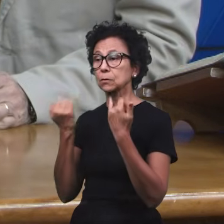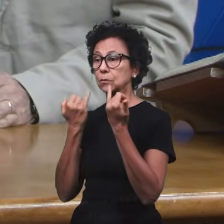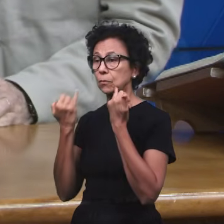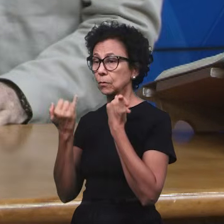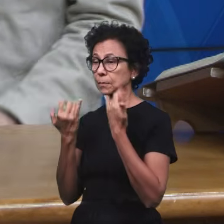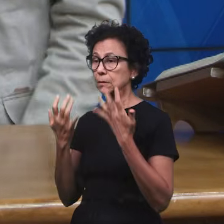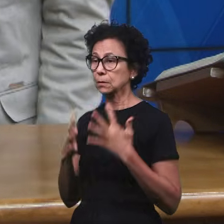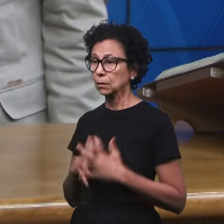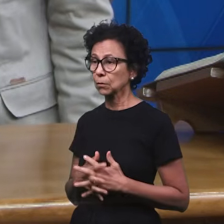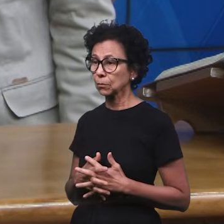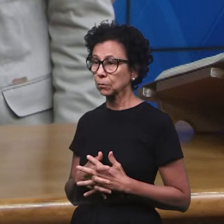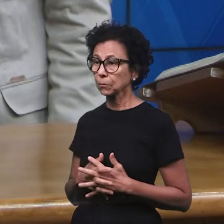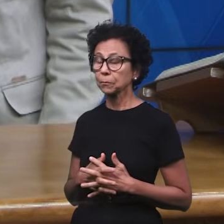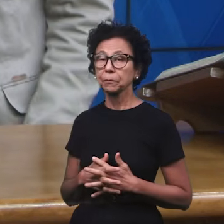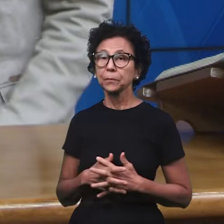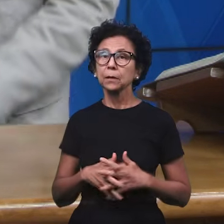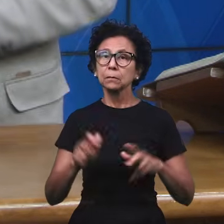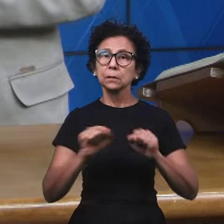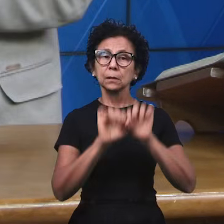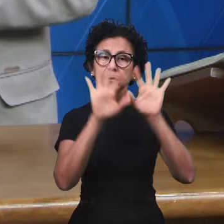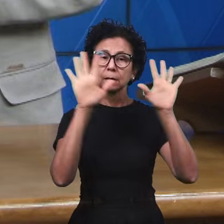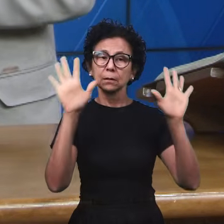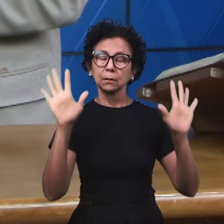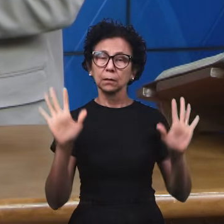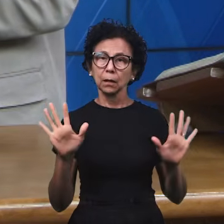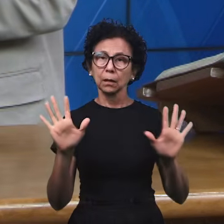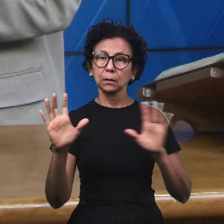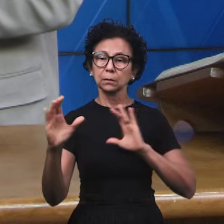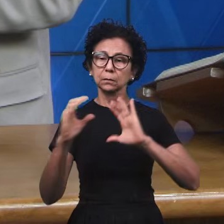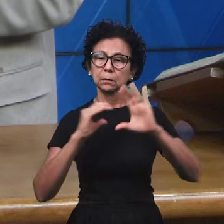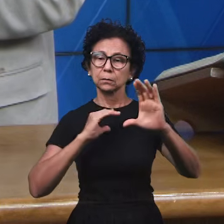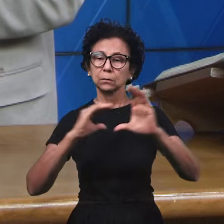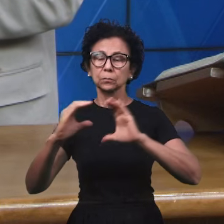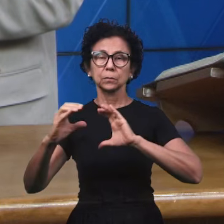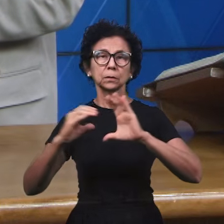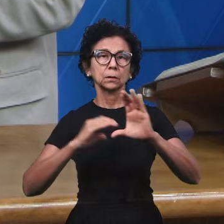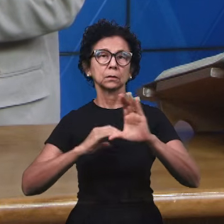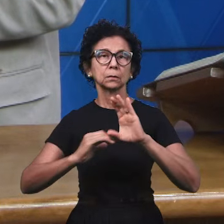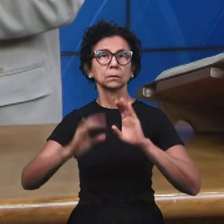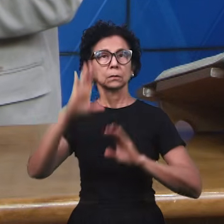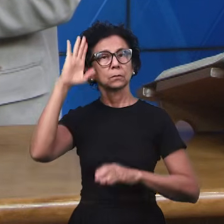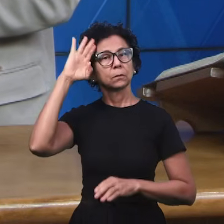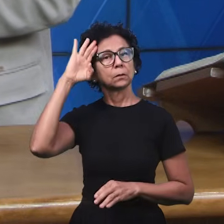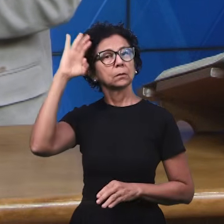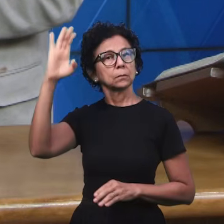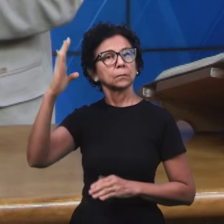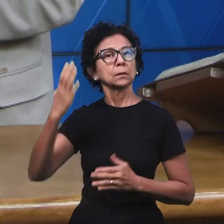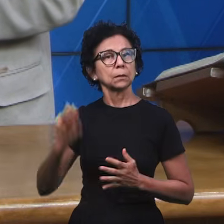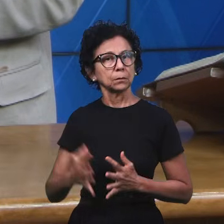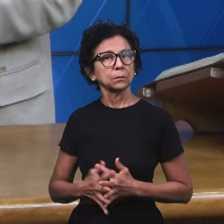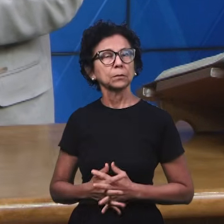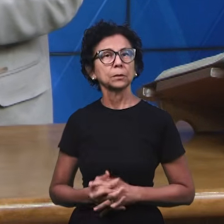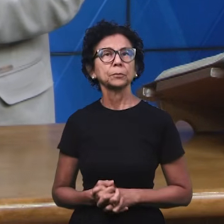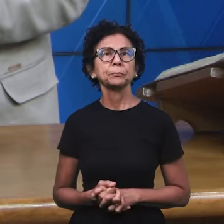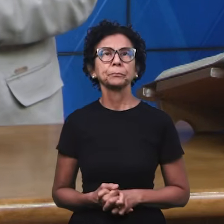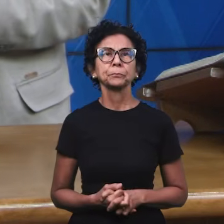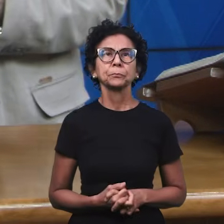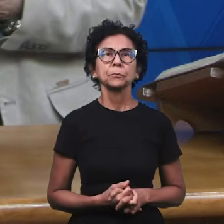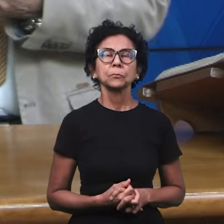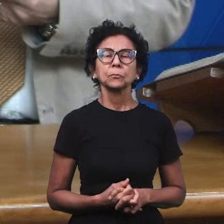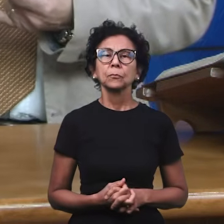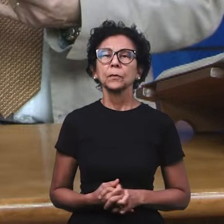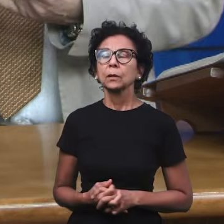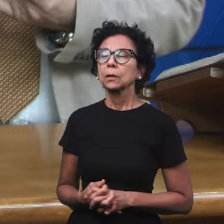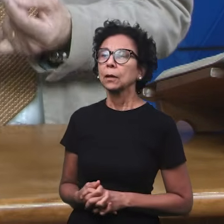a clareza e objetividade na comunicação é fundamental. Nós passamos aqui para outro aspecto, né? Porque se